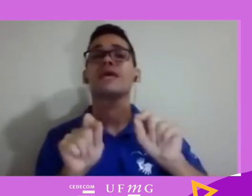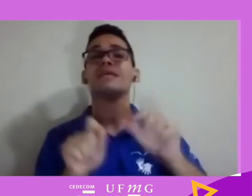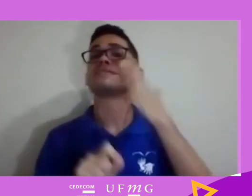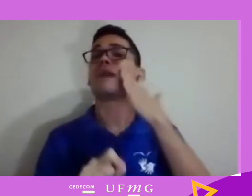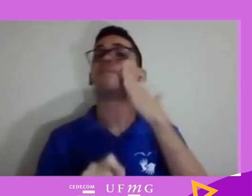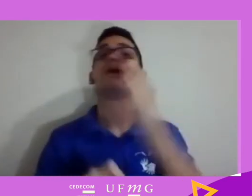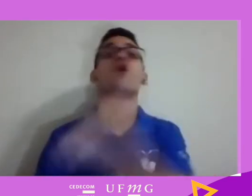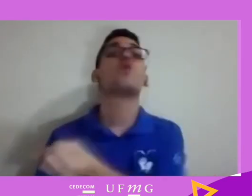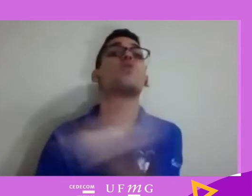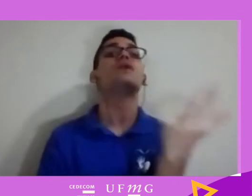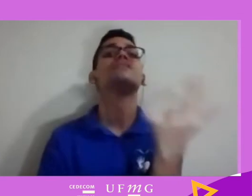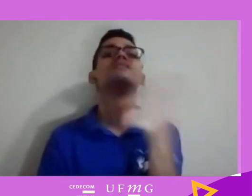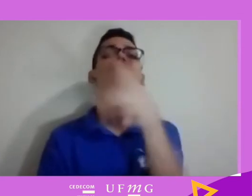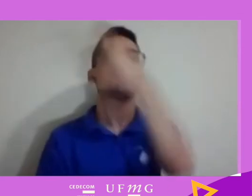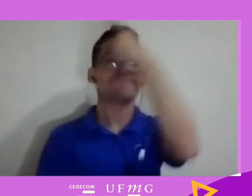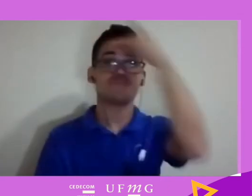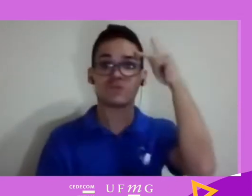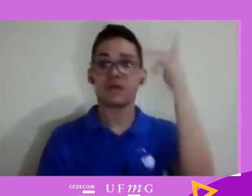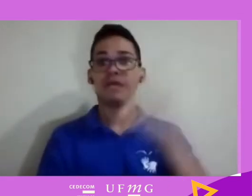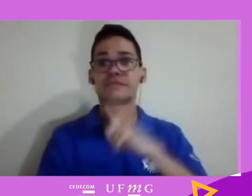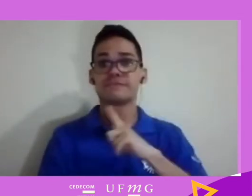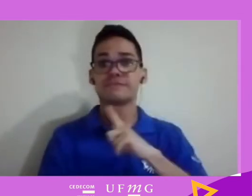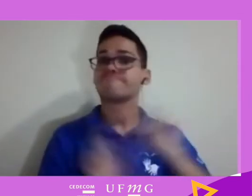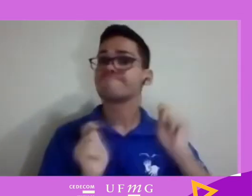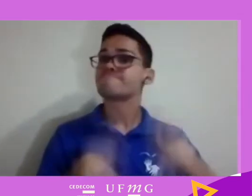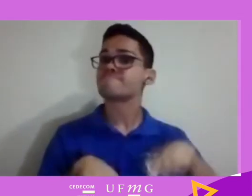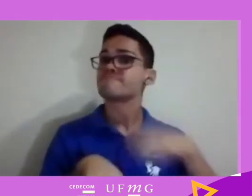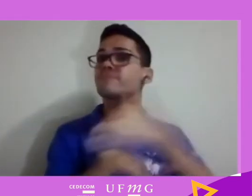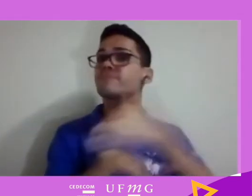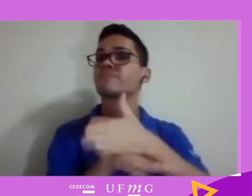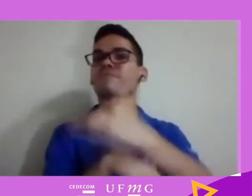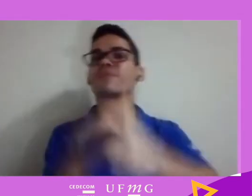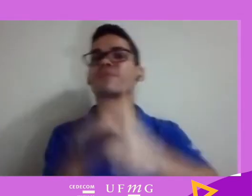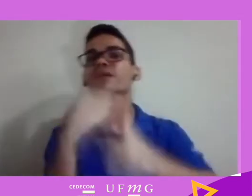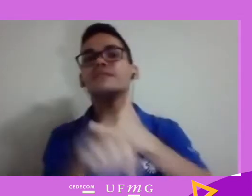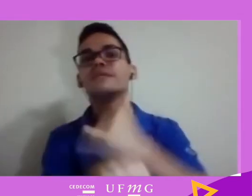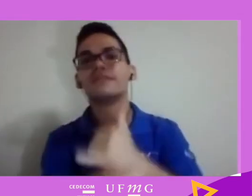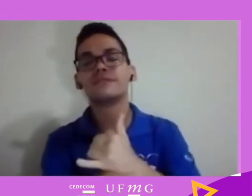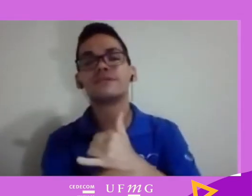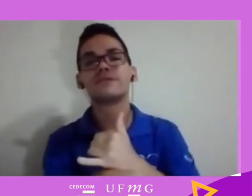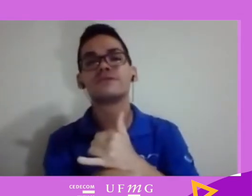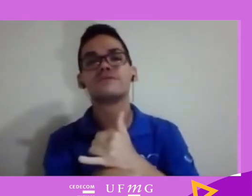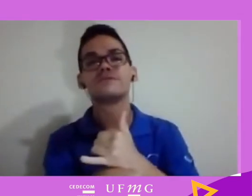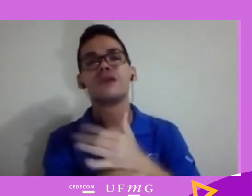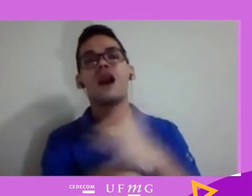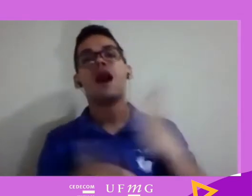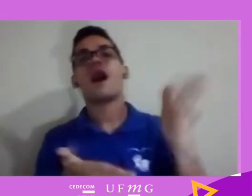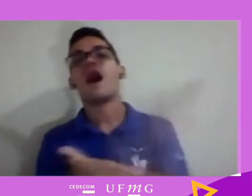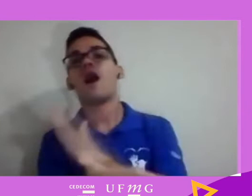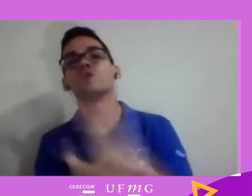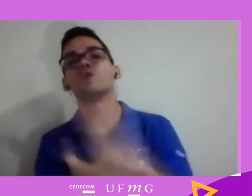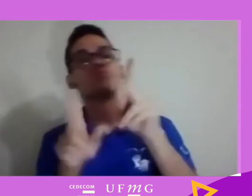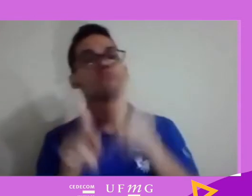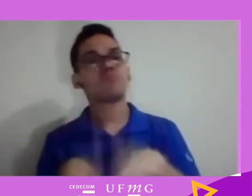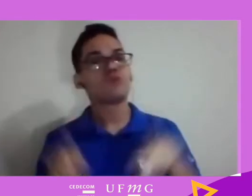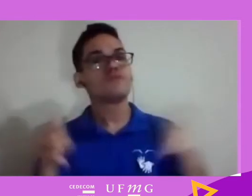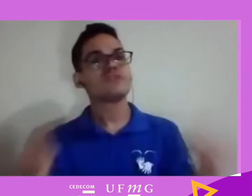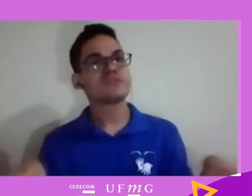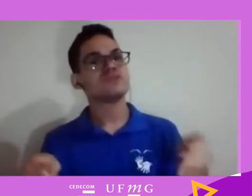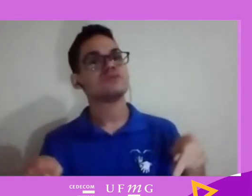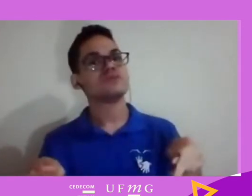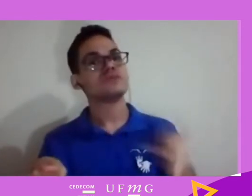de dispositivos de internet, de acesso à internet, por exemplo, que